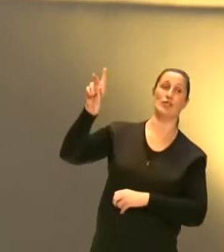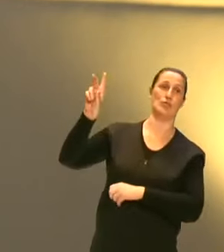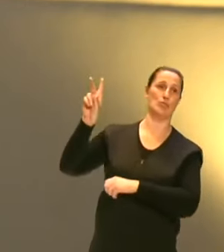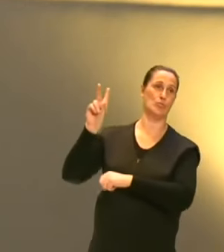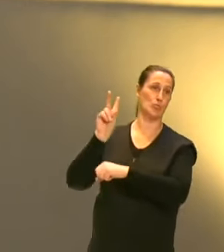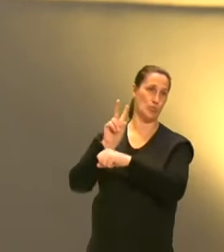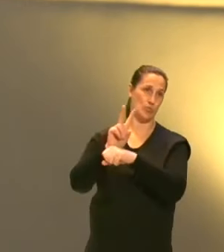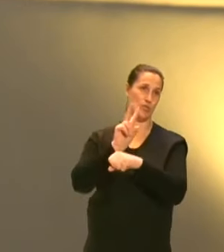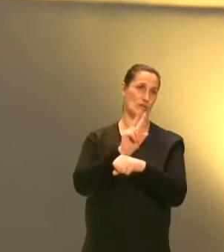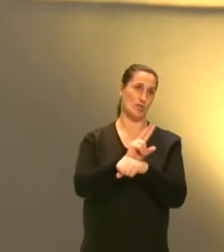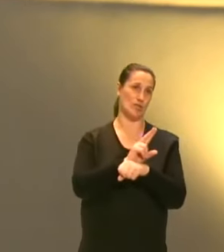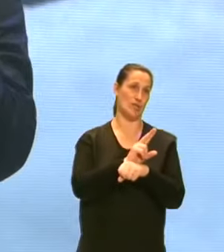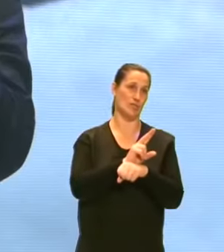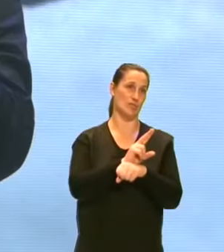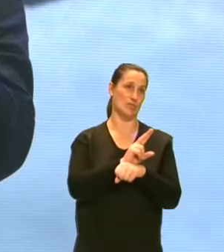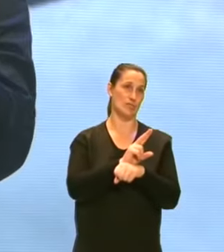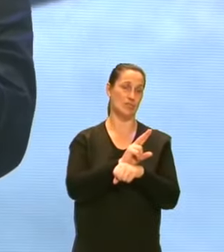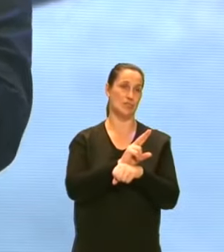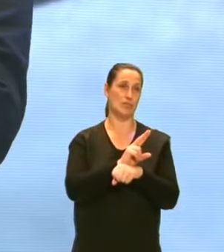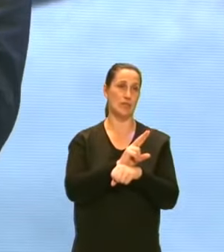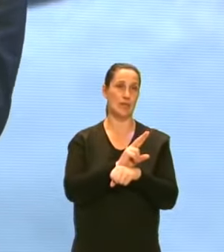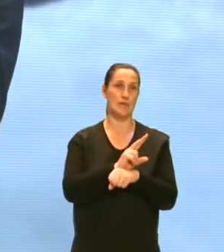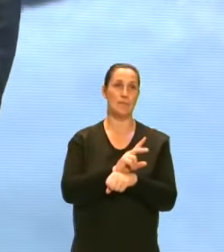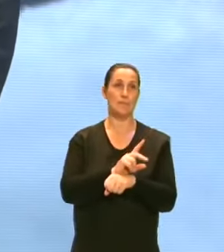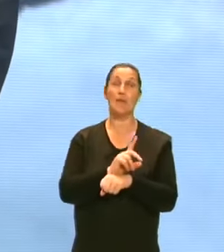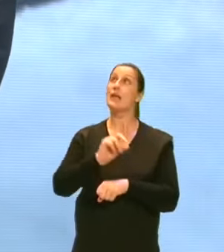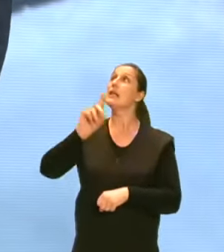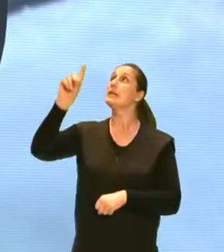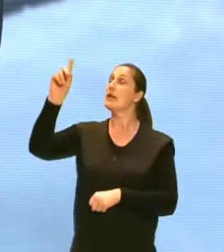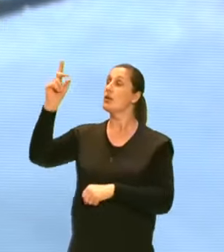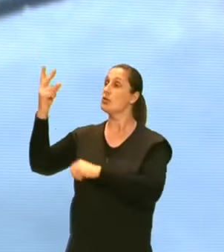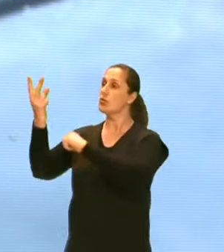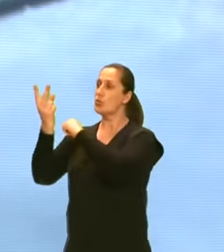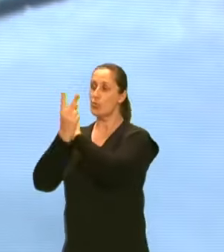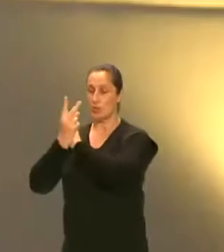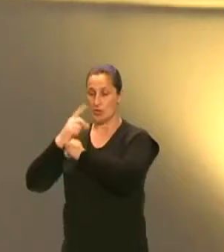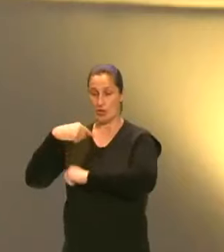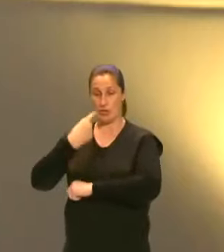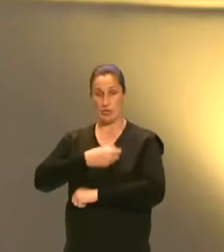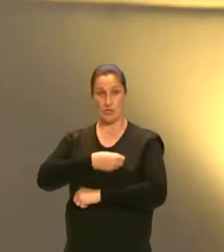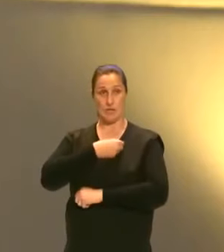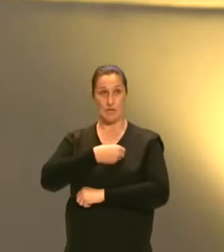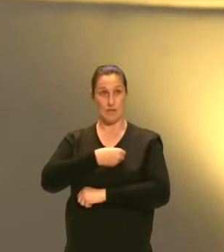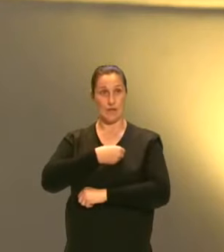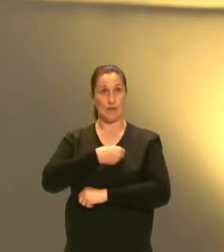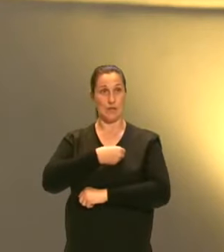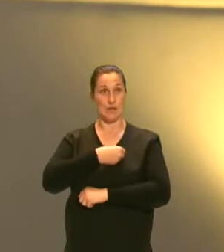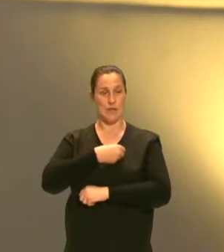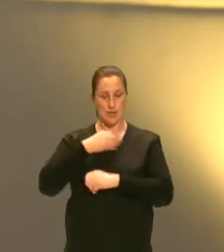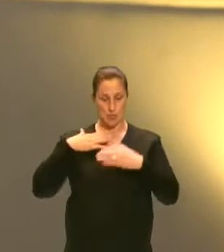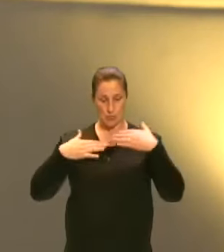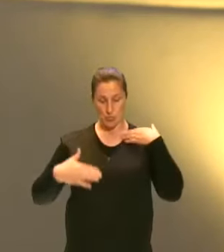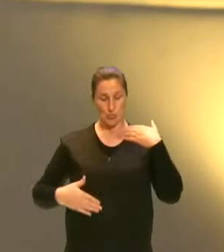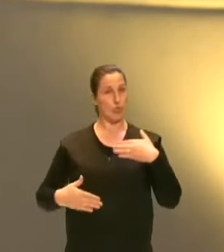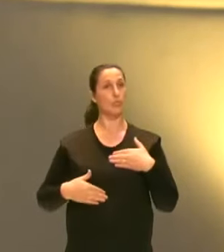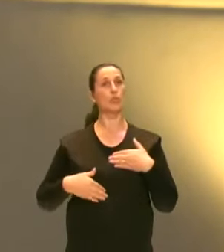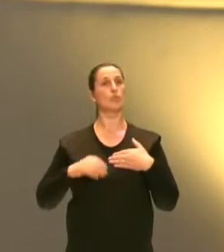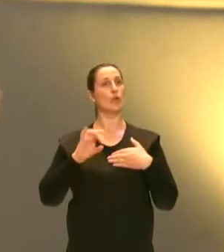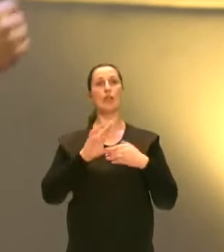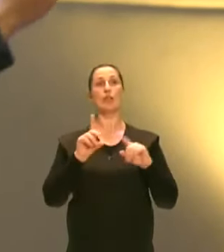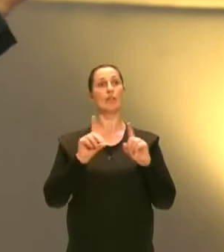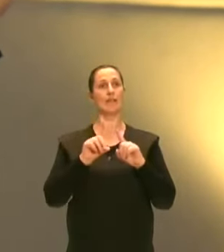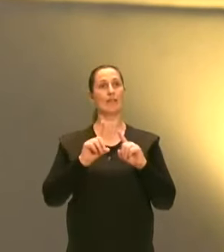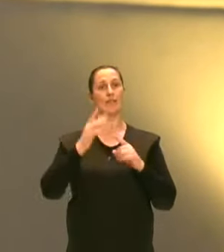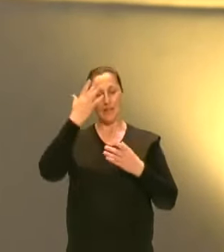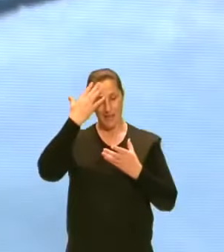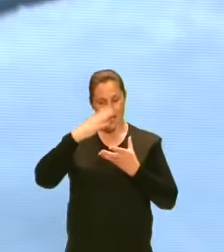E sabe, Deus protege a nossa vida, não só física, mas a nossa alma. Quando a gente acha que a gente está